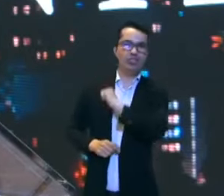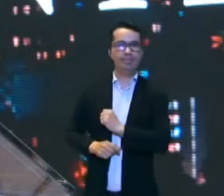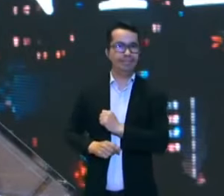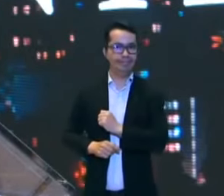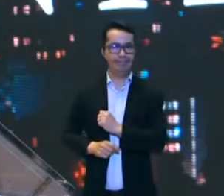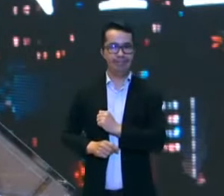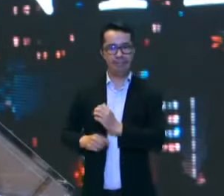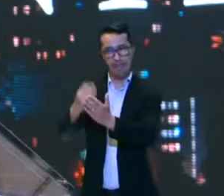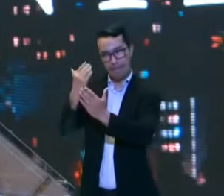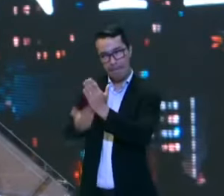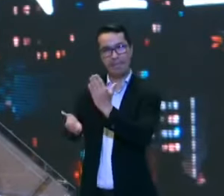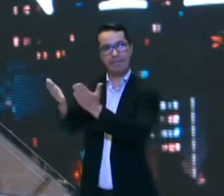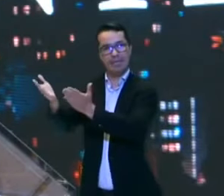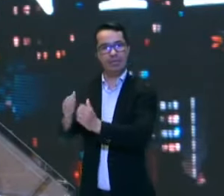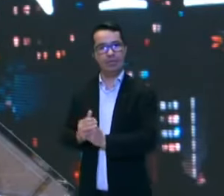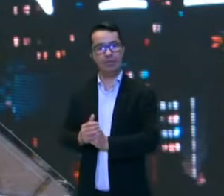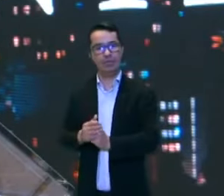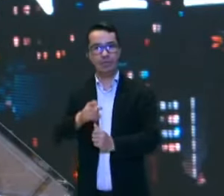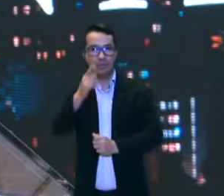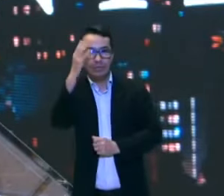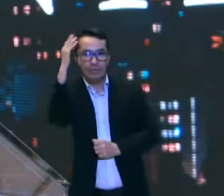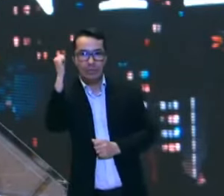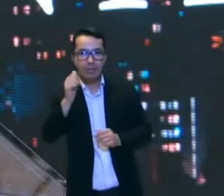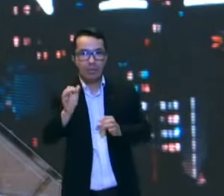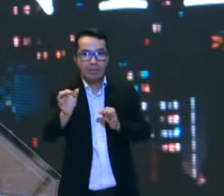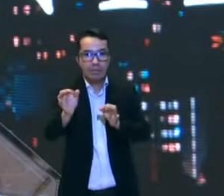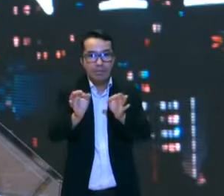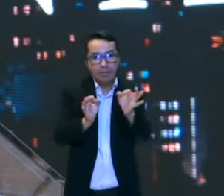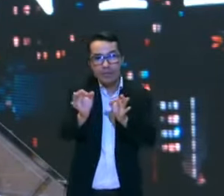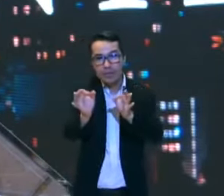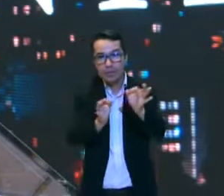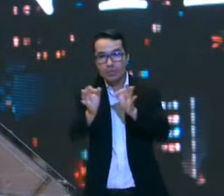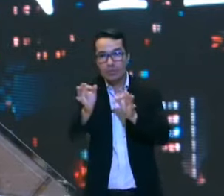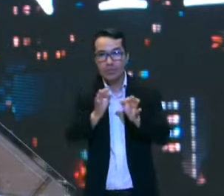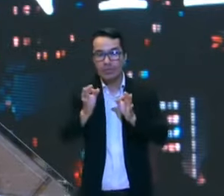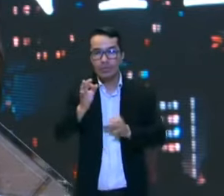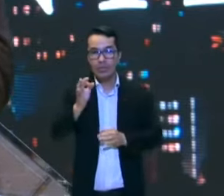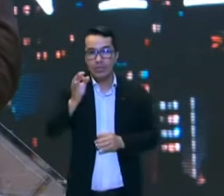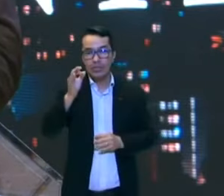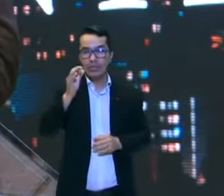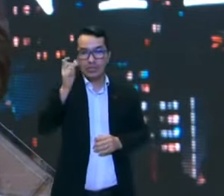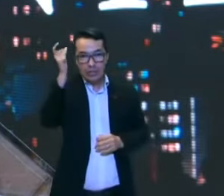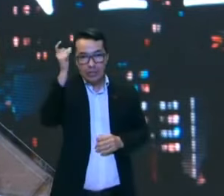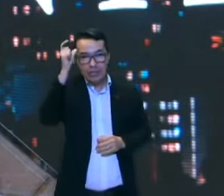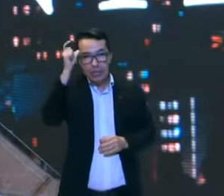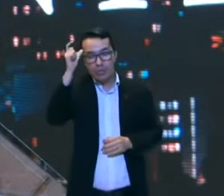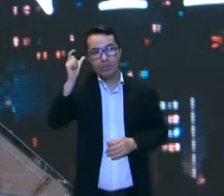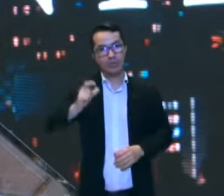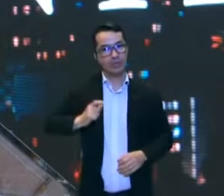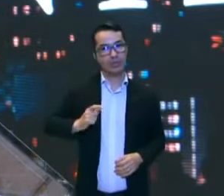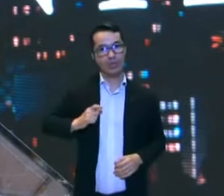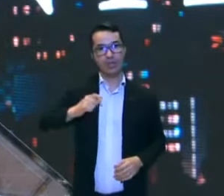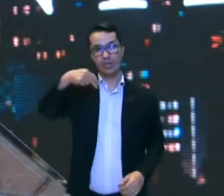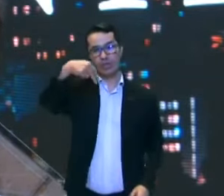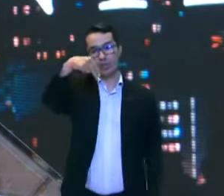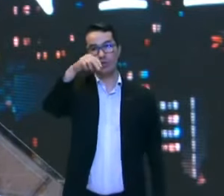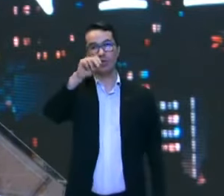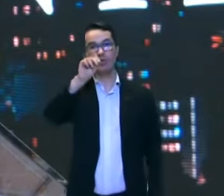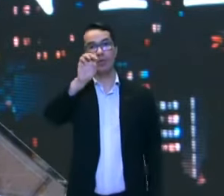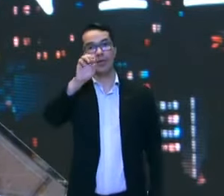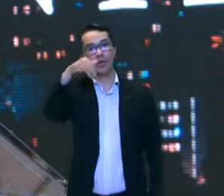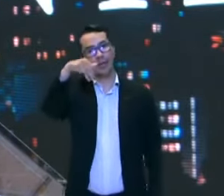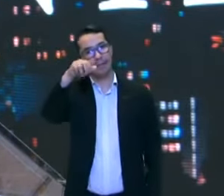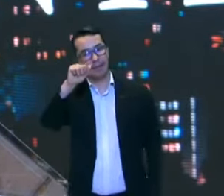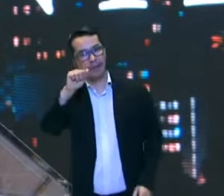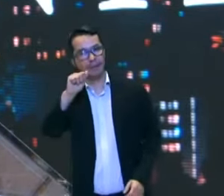aqui, a palavra planos malignos ou ardis é noema no grego, e ela representa